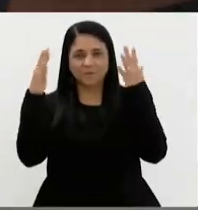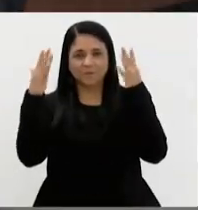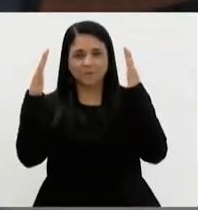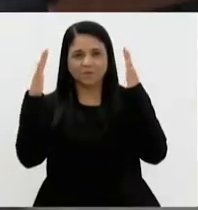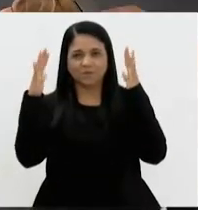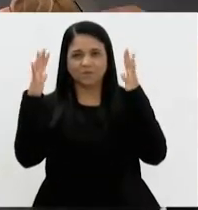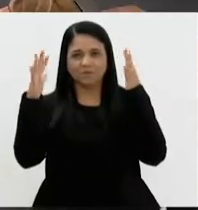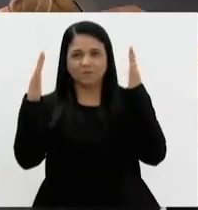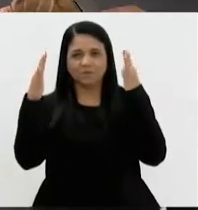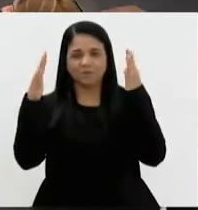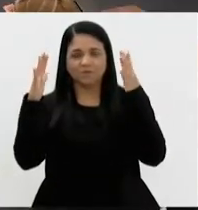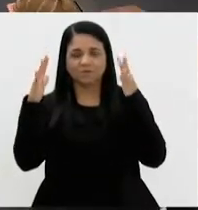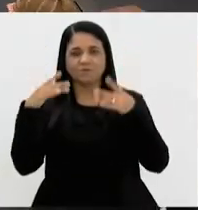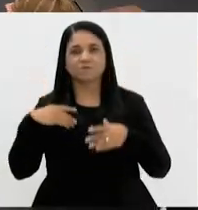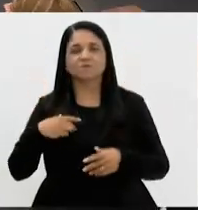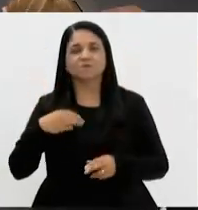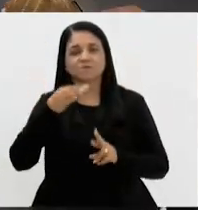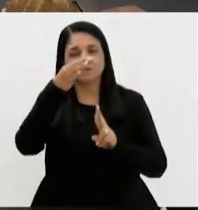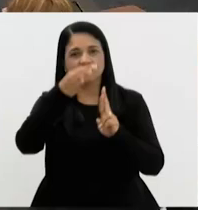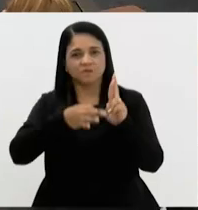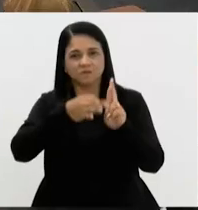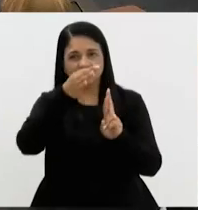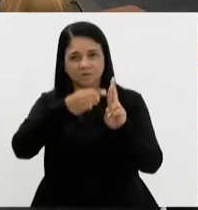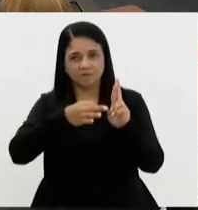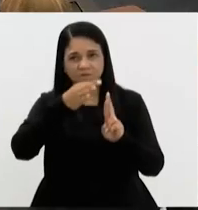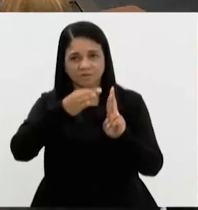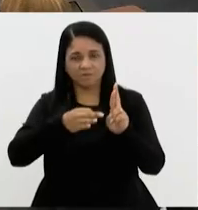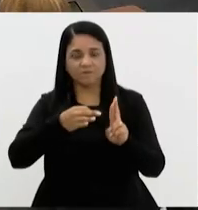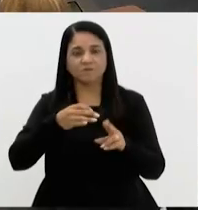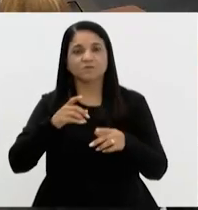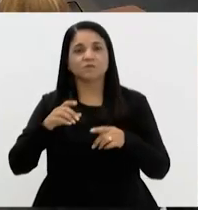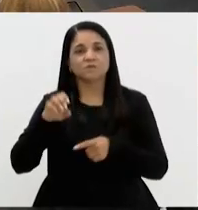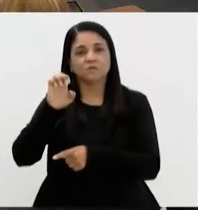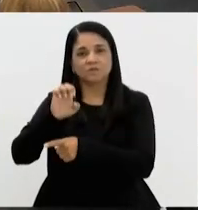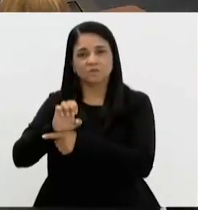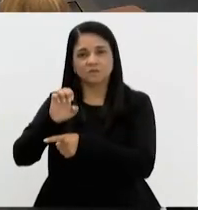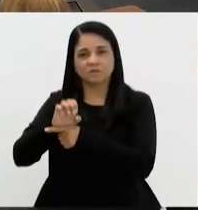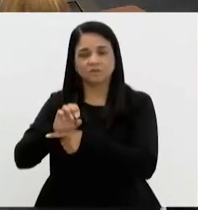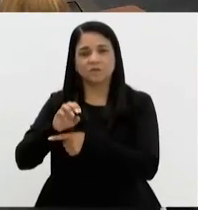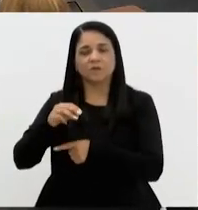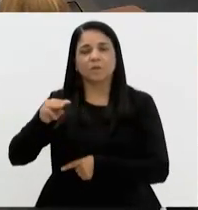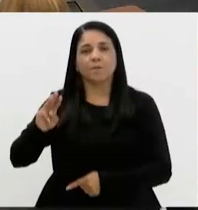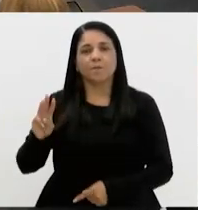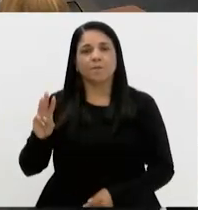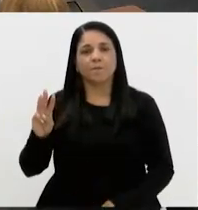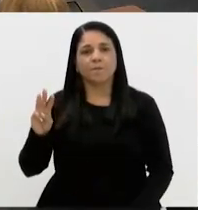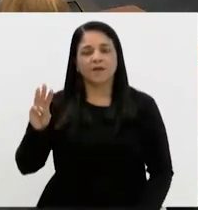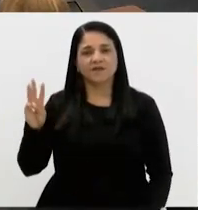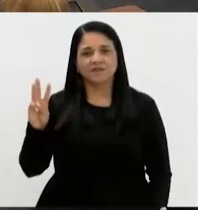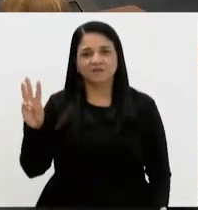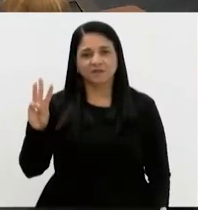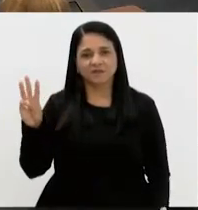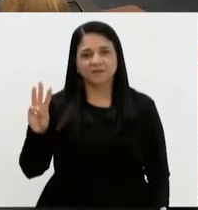Costa o Desembargador do TRE do Estado do Maranhão Desembargador Rodrigo Maia